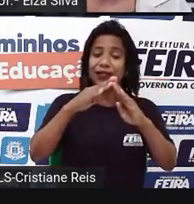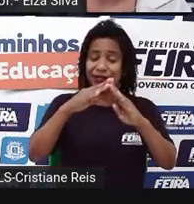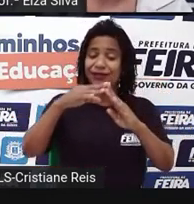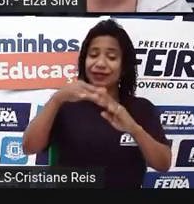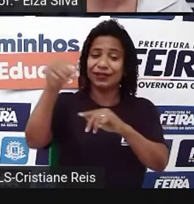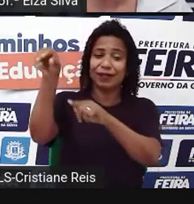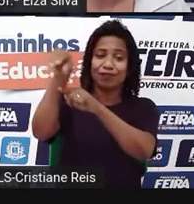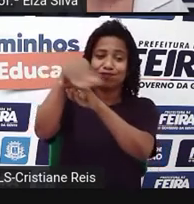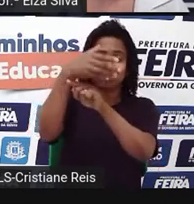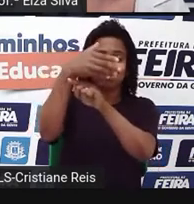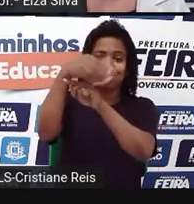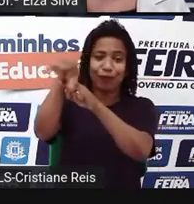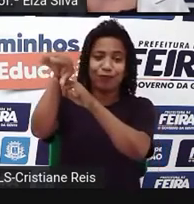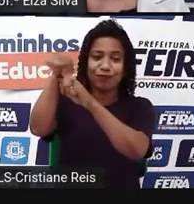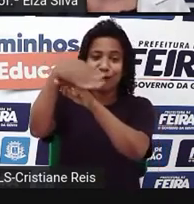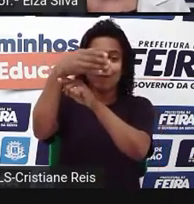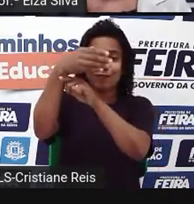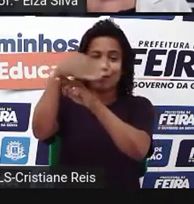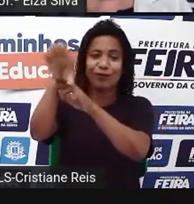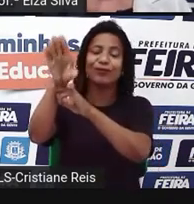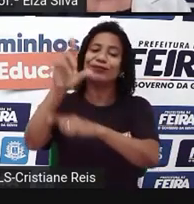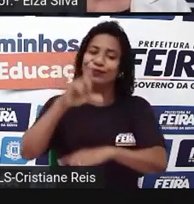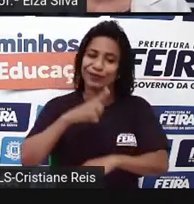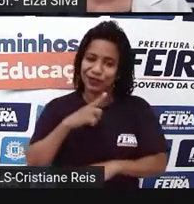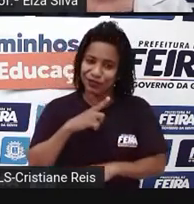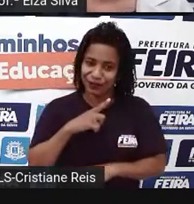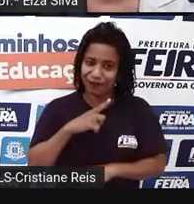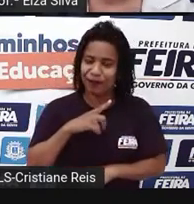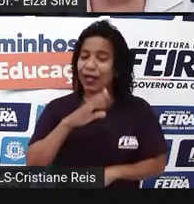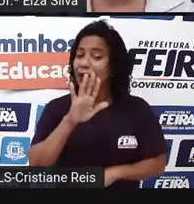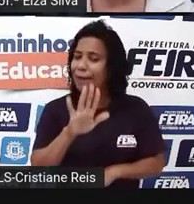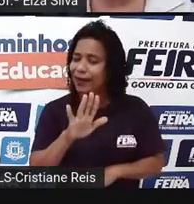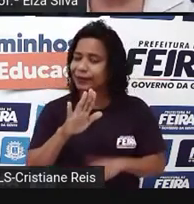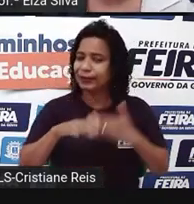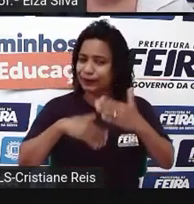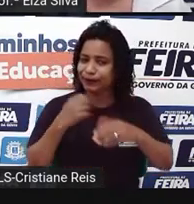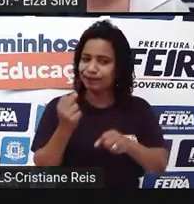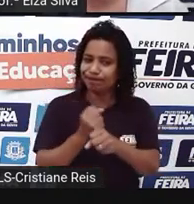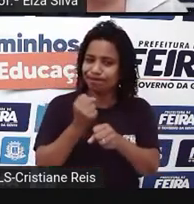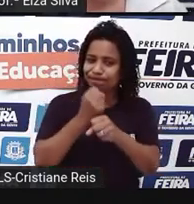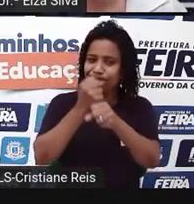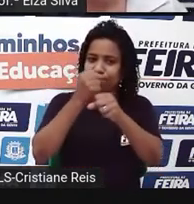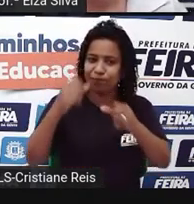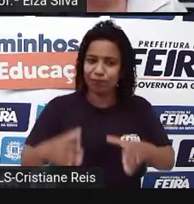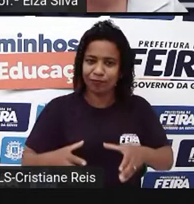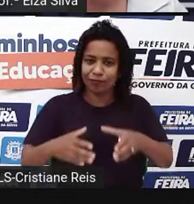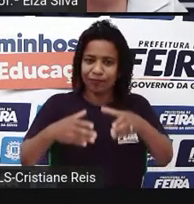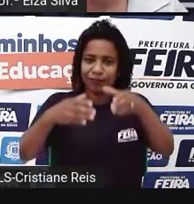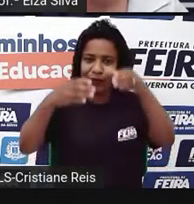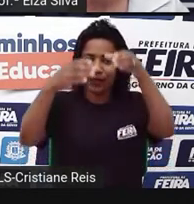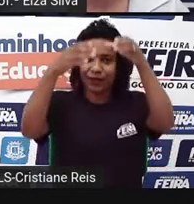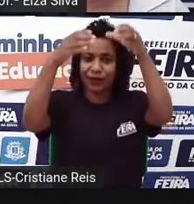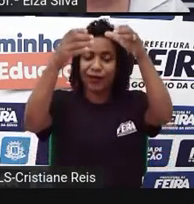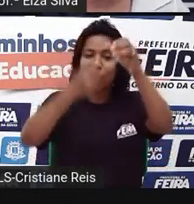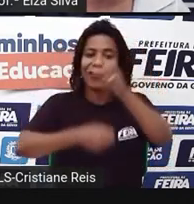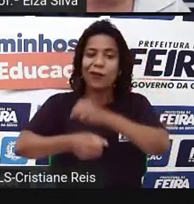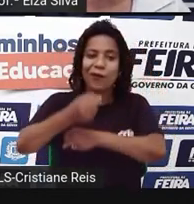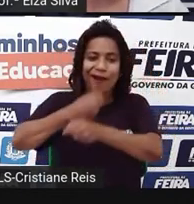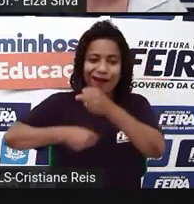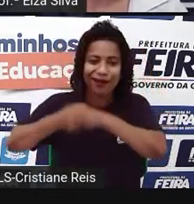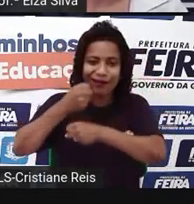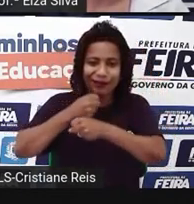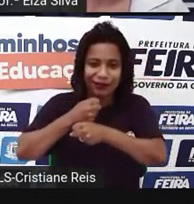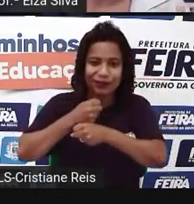Esse foi o objetivo do surgimento da torre. Só que aí ela foi construída, observem que aqui a data, olha. Open,